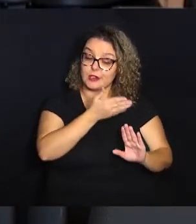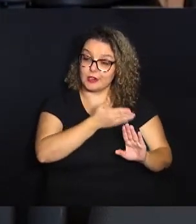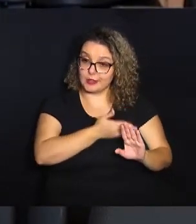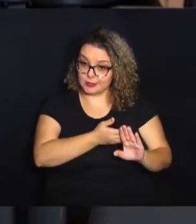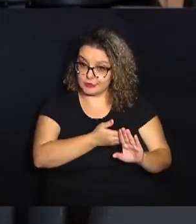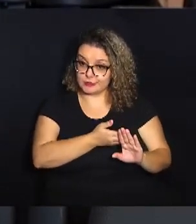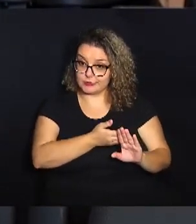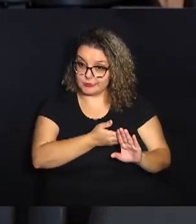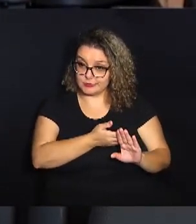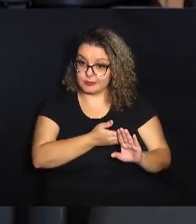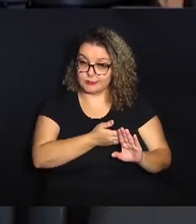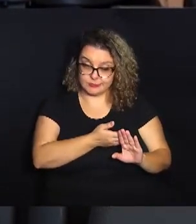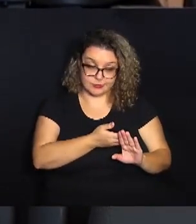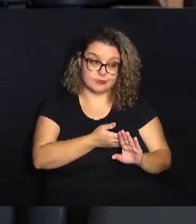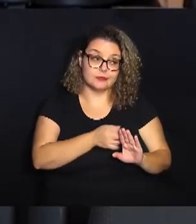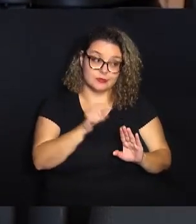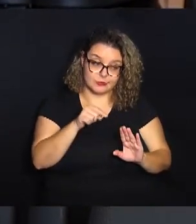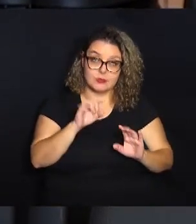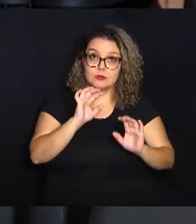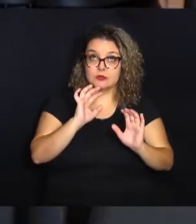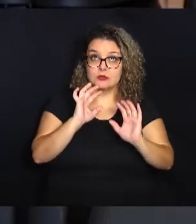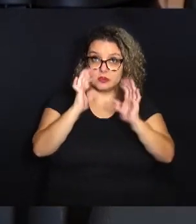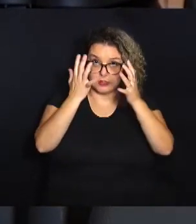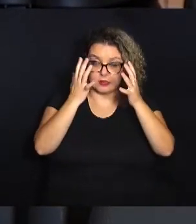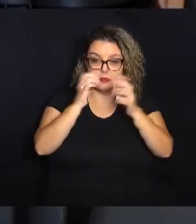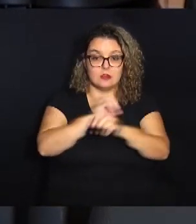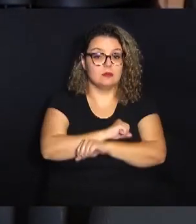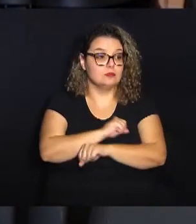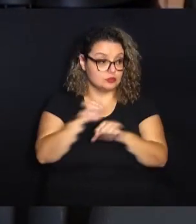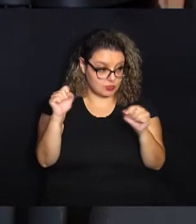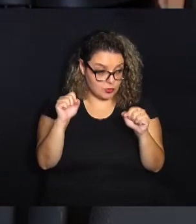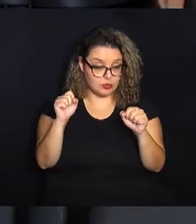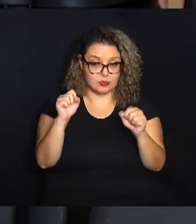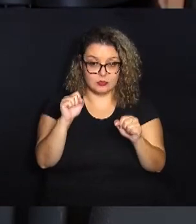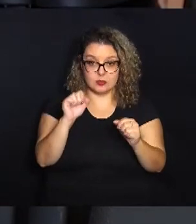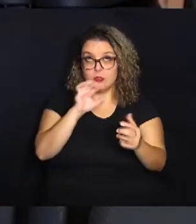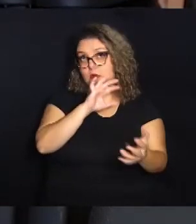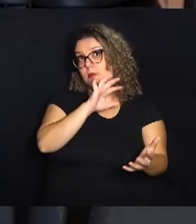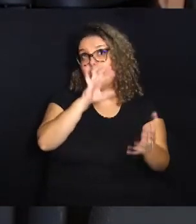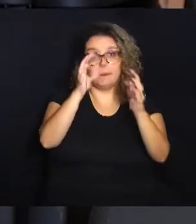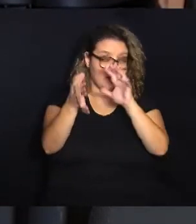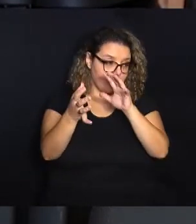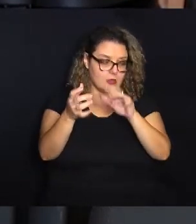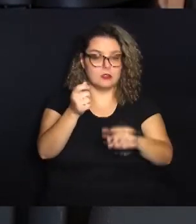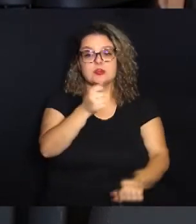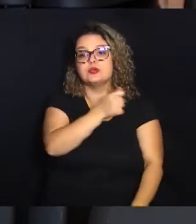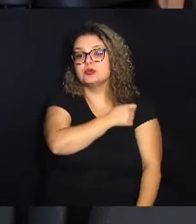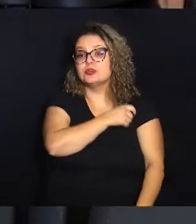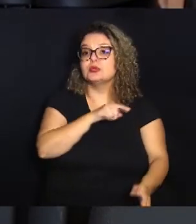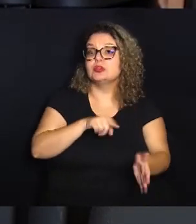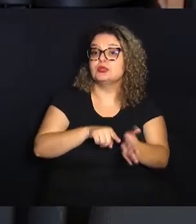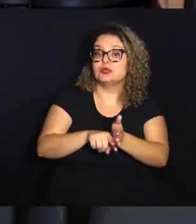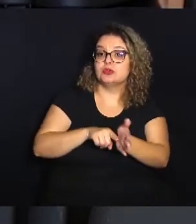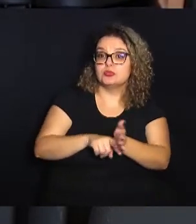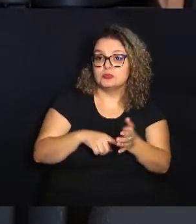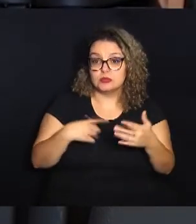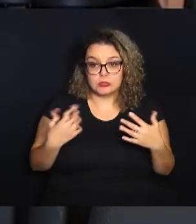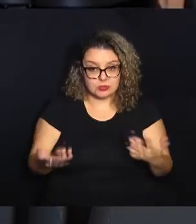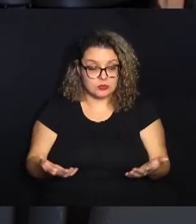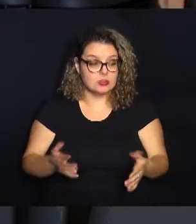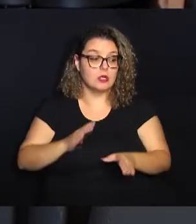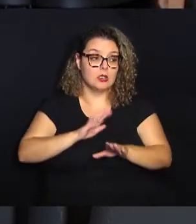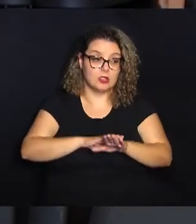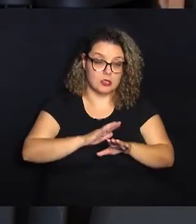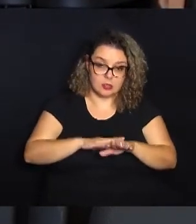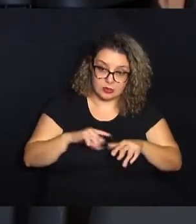dessa questão dos eventos climáticos extremos e de autoridades, pesquisadores, né, que atuam